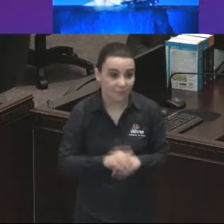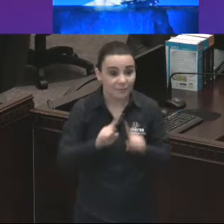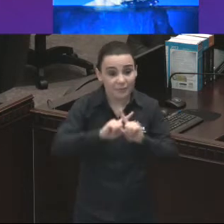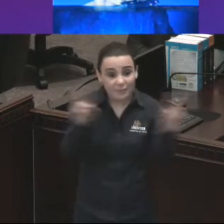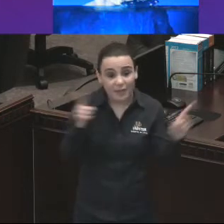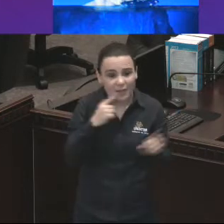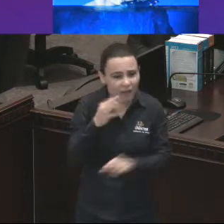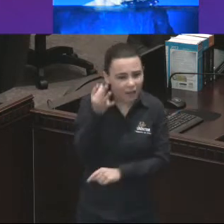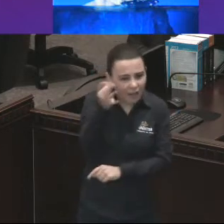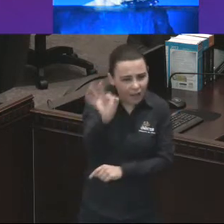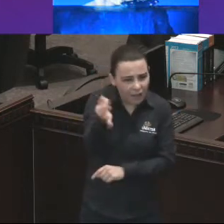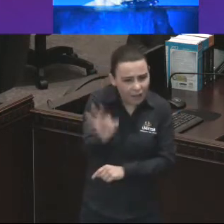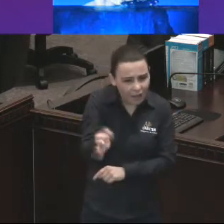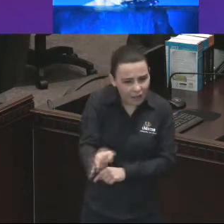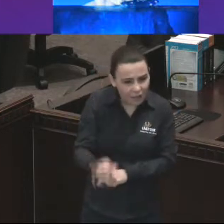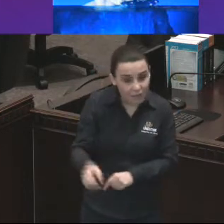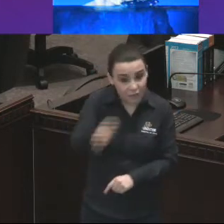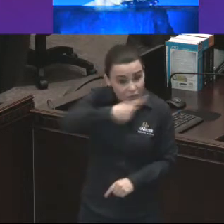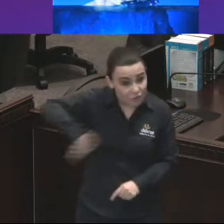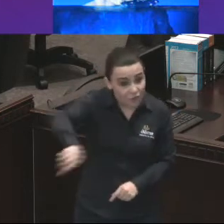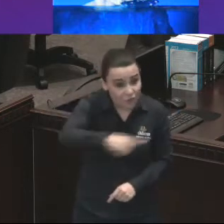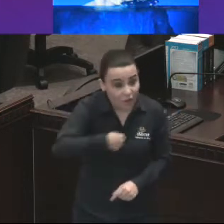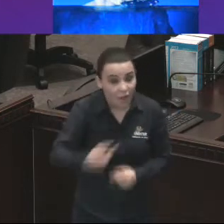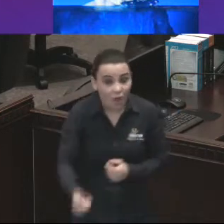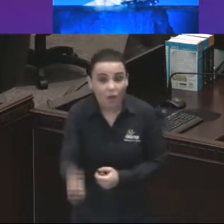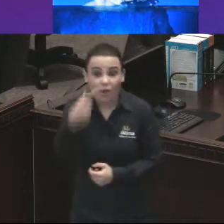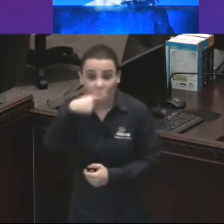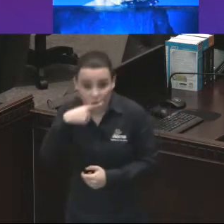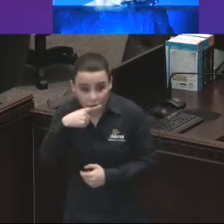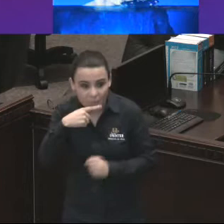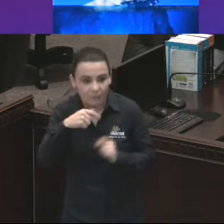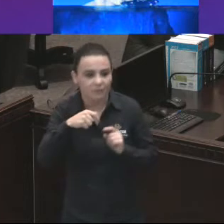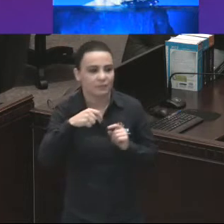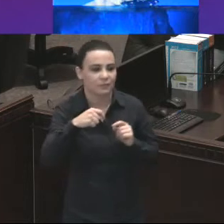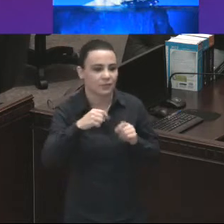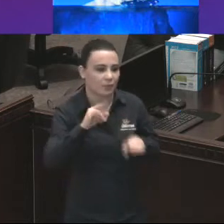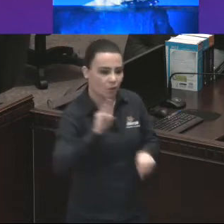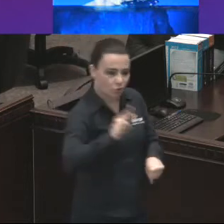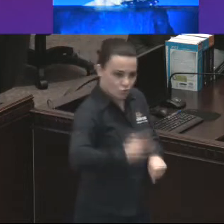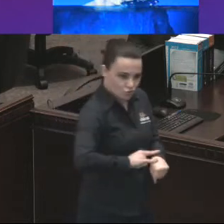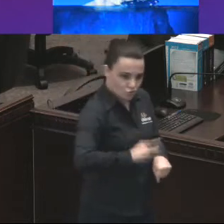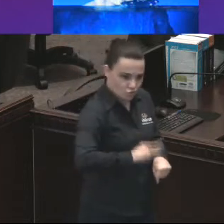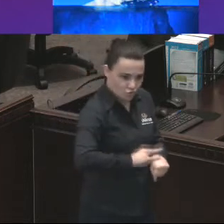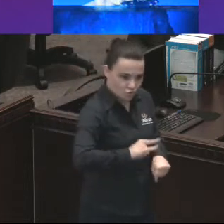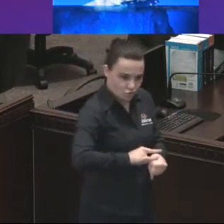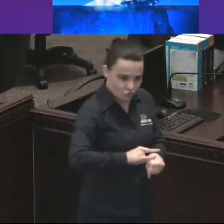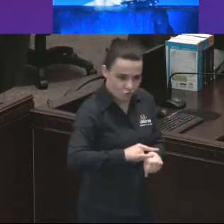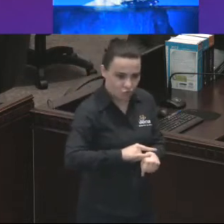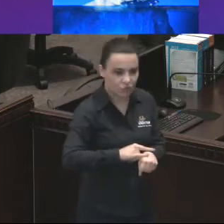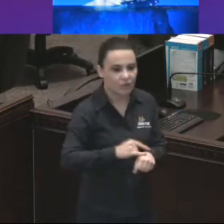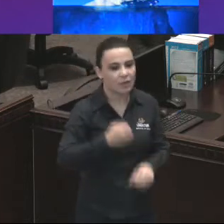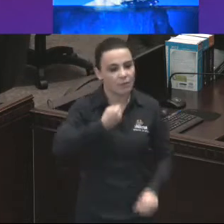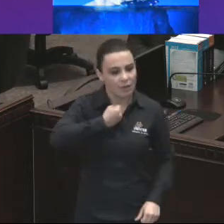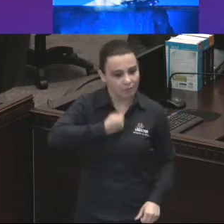dos metabólitos que nós, que tomamos os fármacos, eliminamos na nossa urina, nas nossas